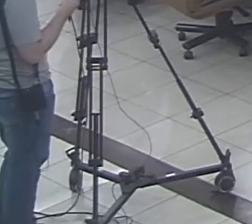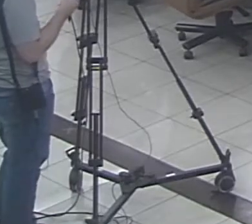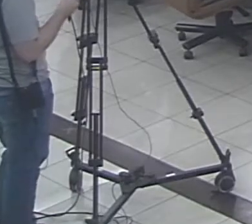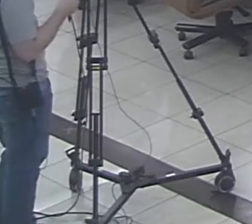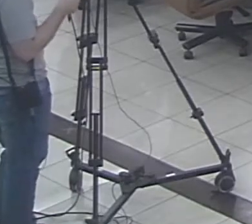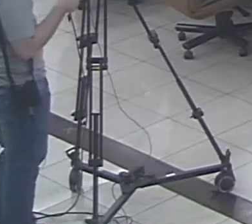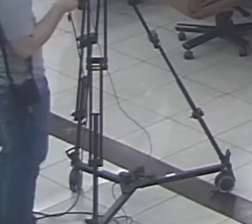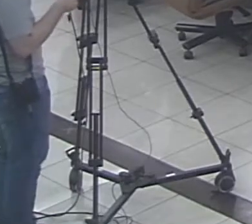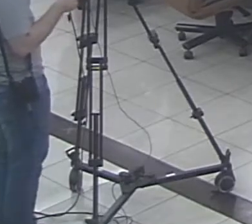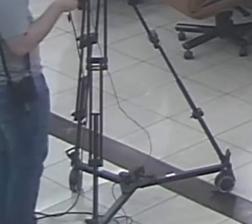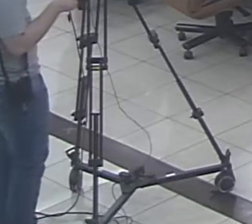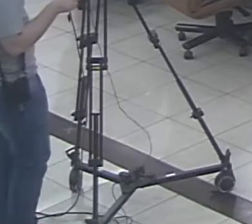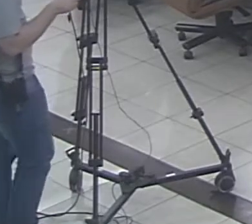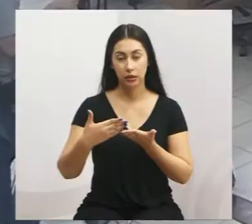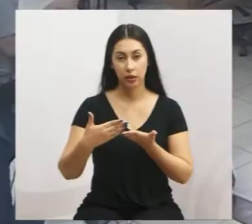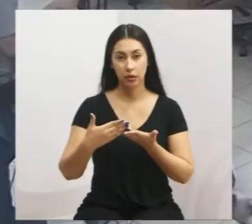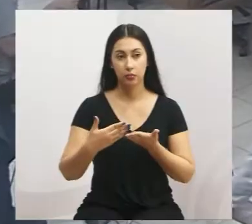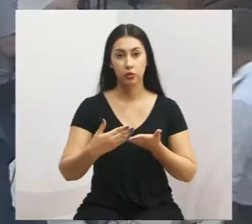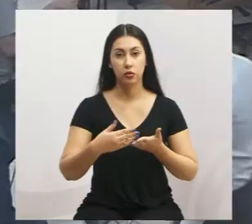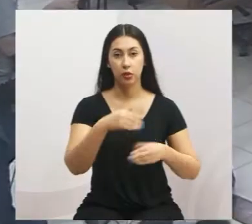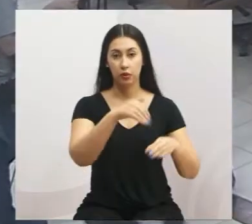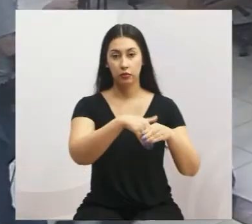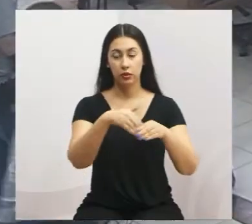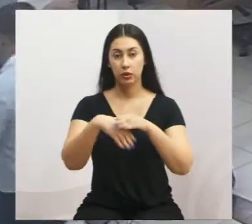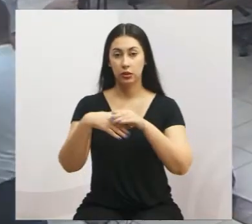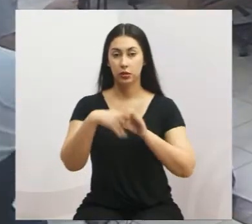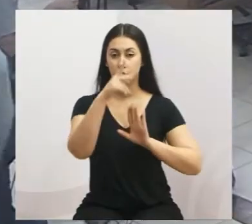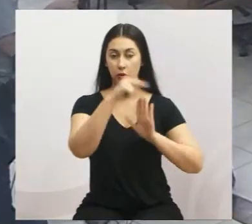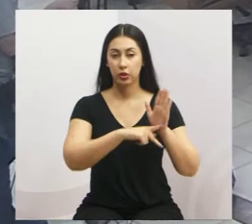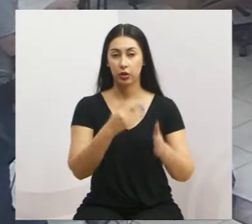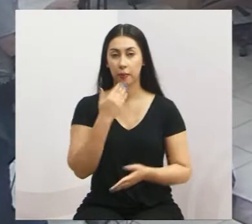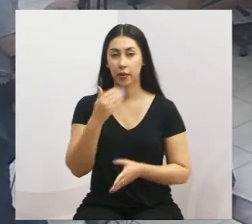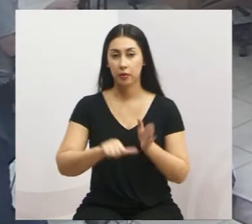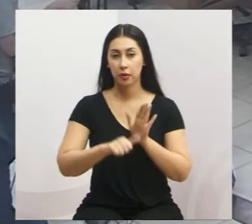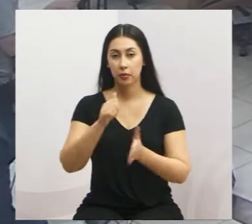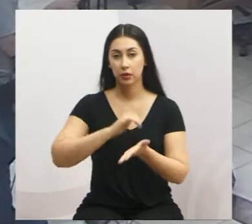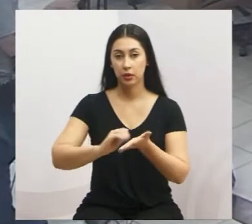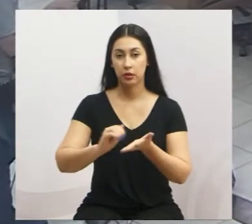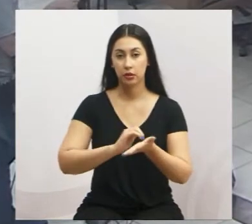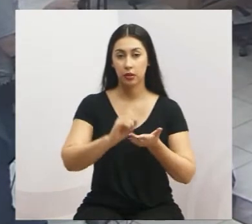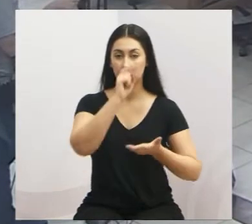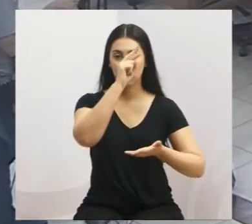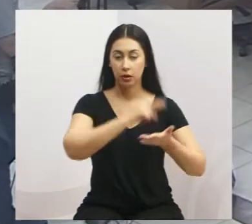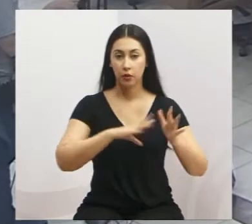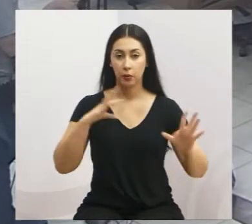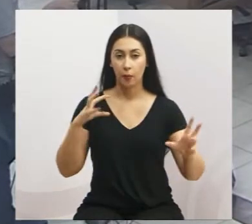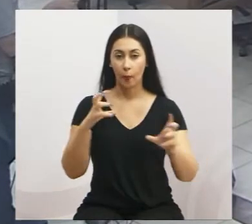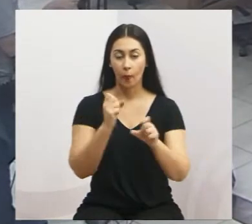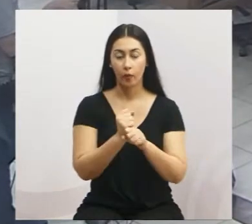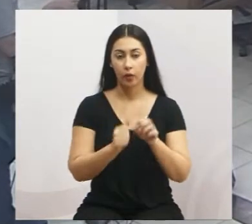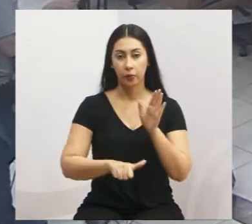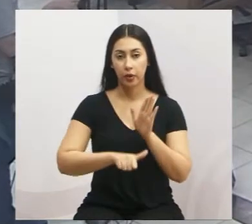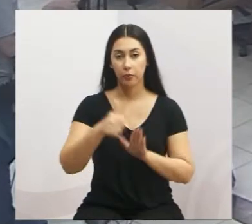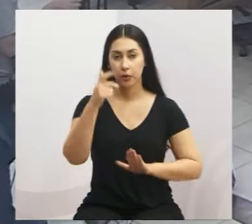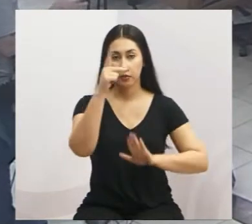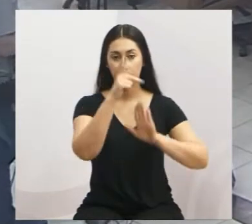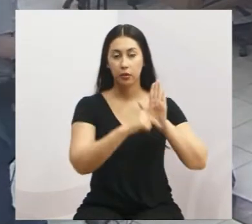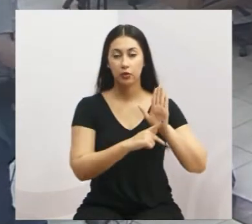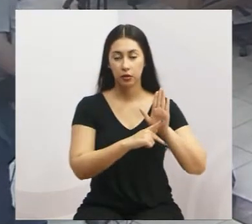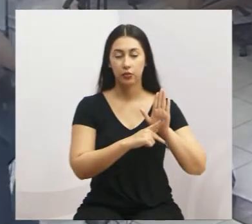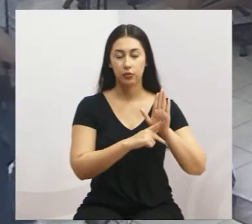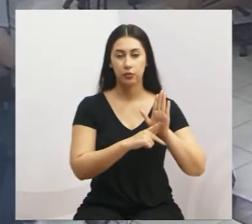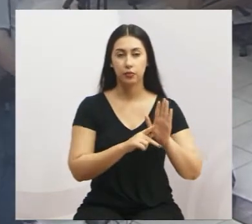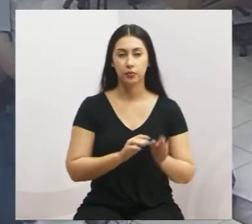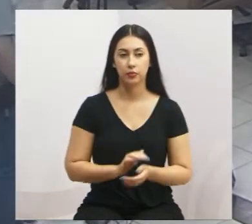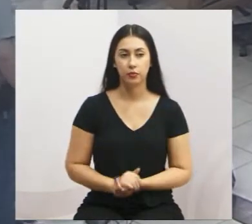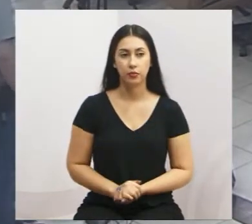Passamos nesse instante à fase da ordem do dia. Peço ao primeiro secretário que proceda à leitura do resumo do primeiro projeto constante da